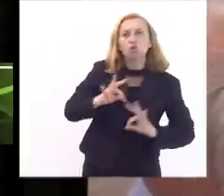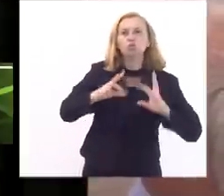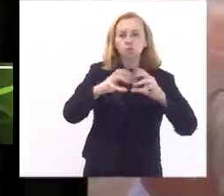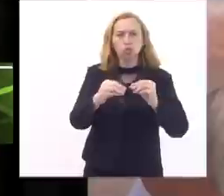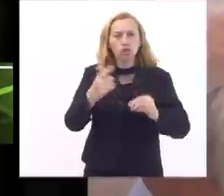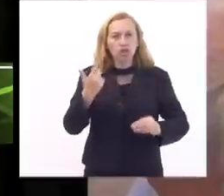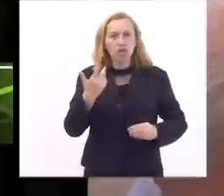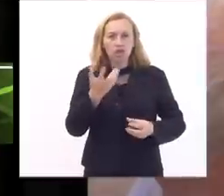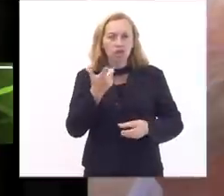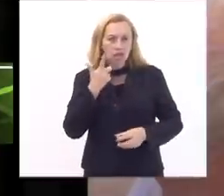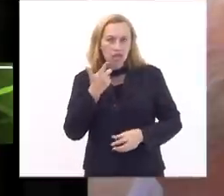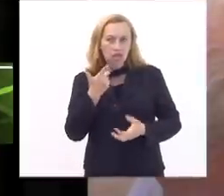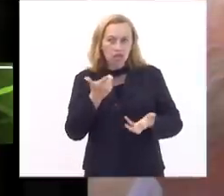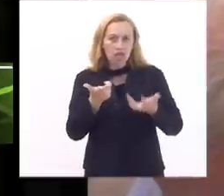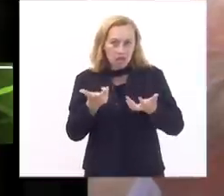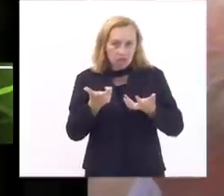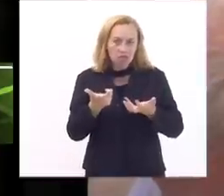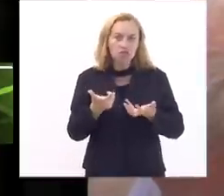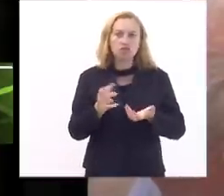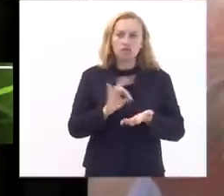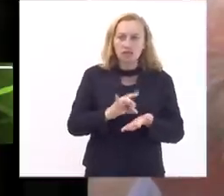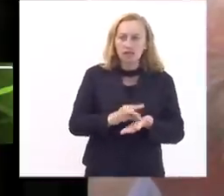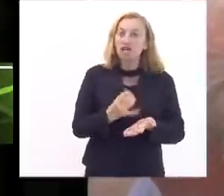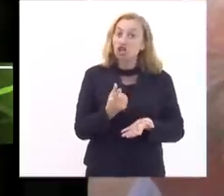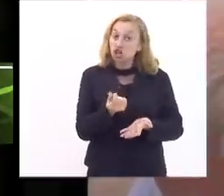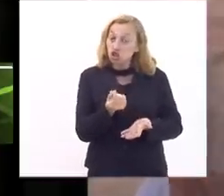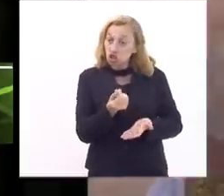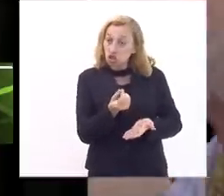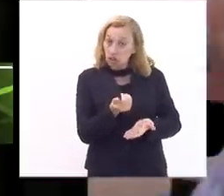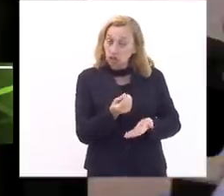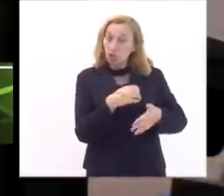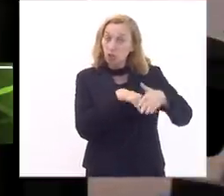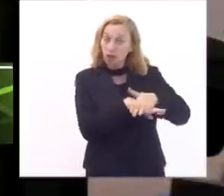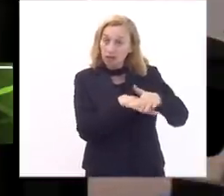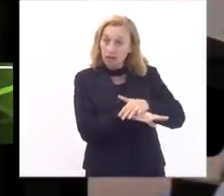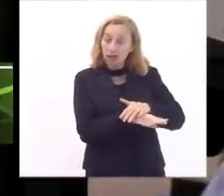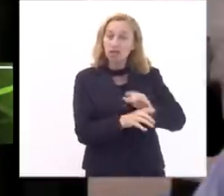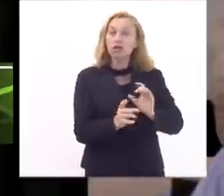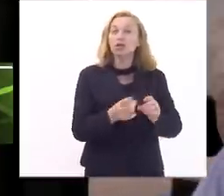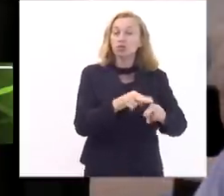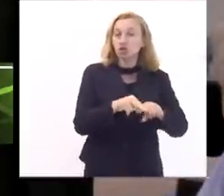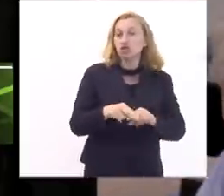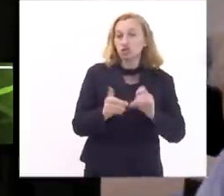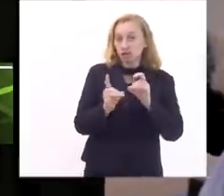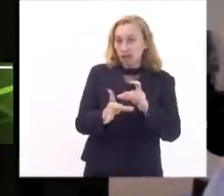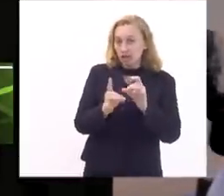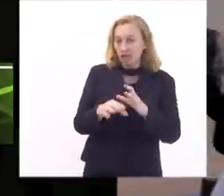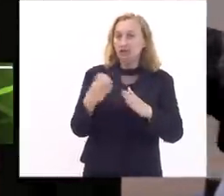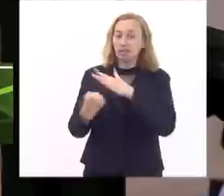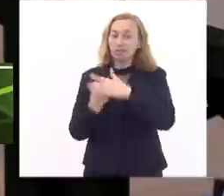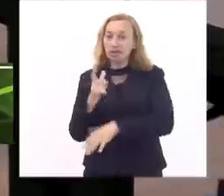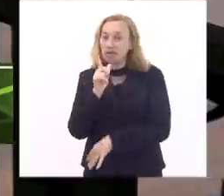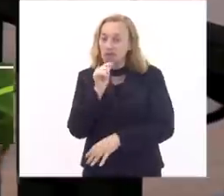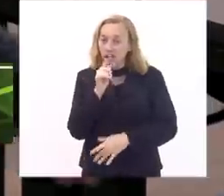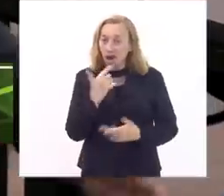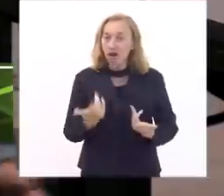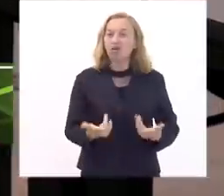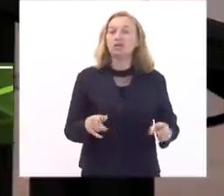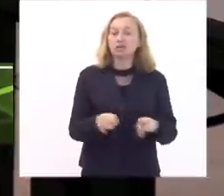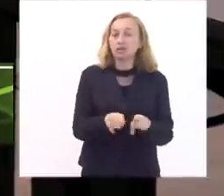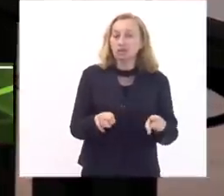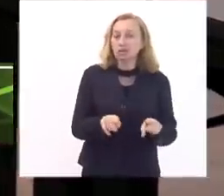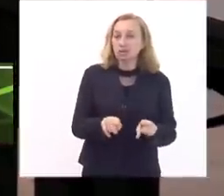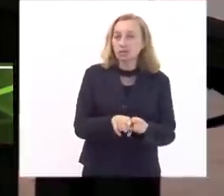queriam praticamente. Tem dinheiro em caixa por conta da venda da CEDAE. A gente tem o royalty de petróleo hoje num